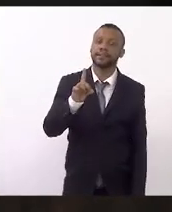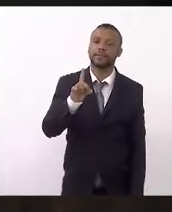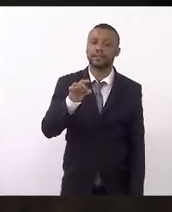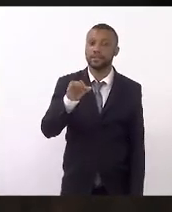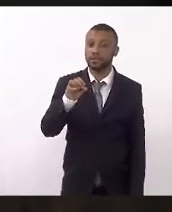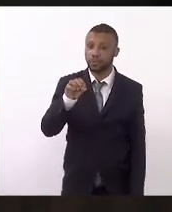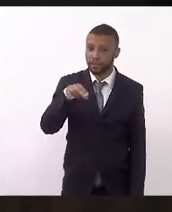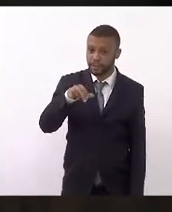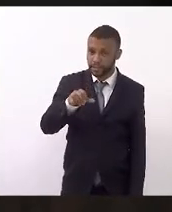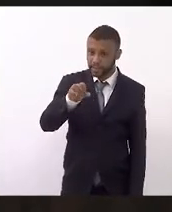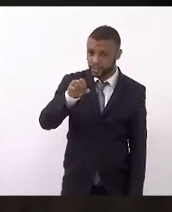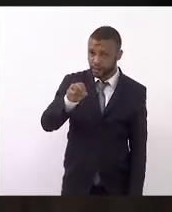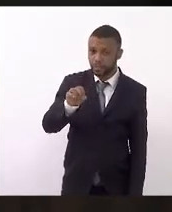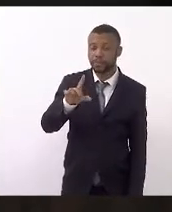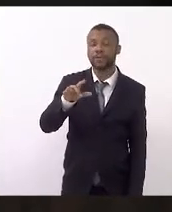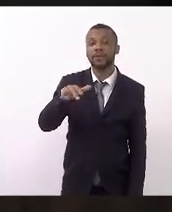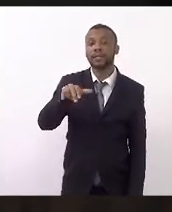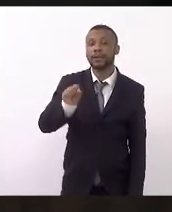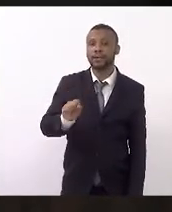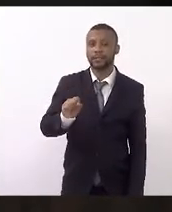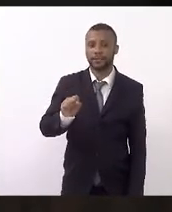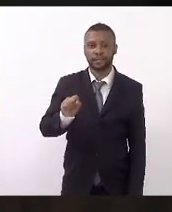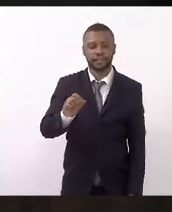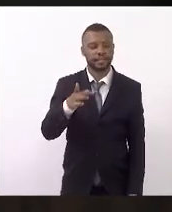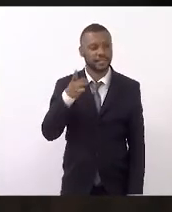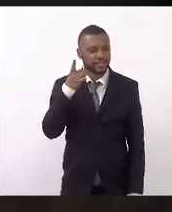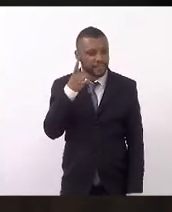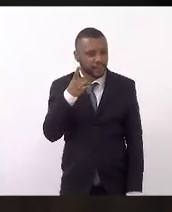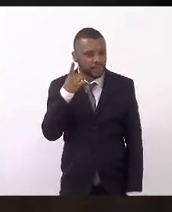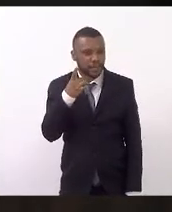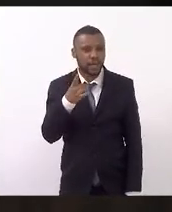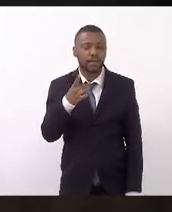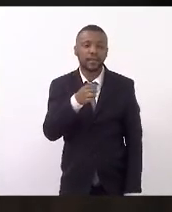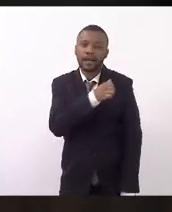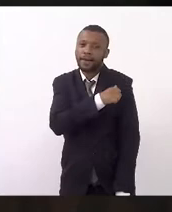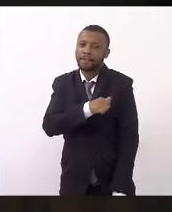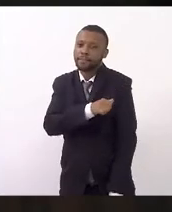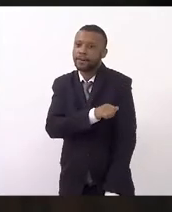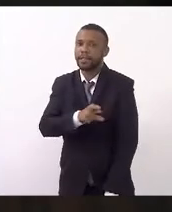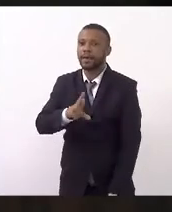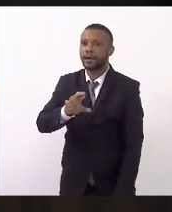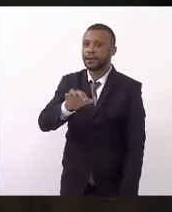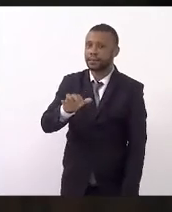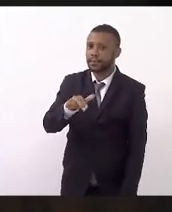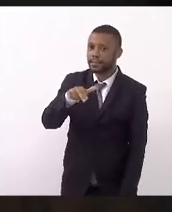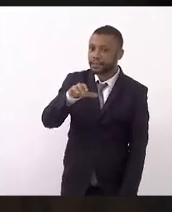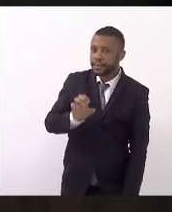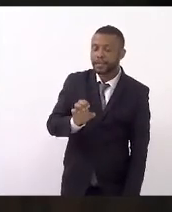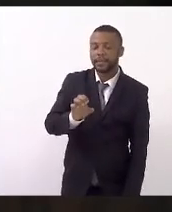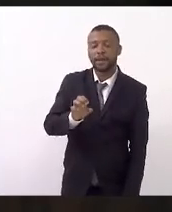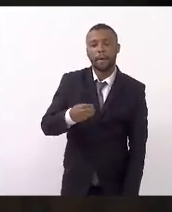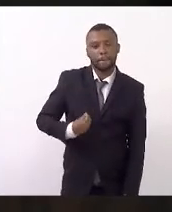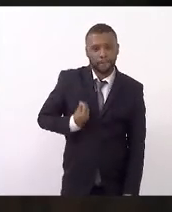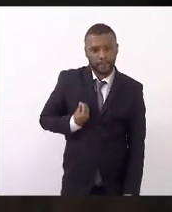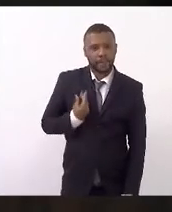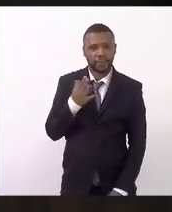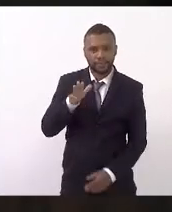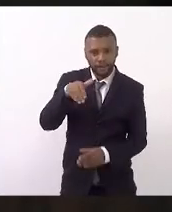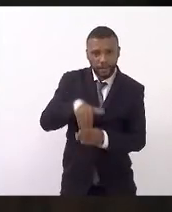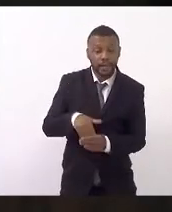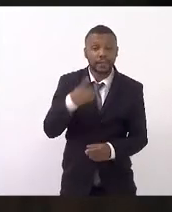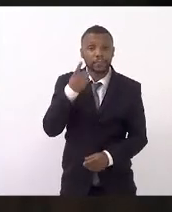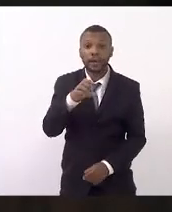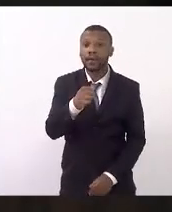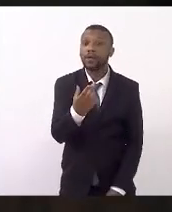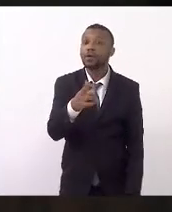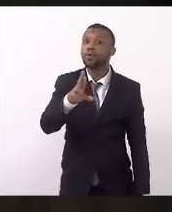Dionísio Lins, deputado Dionísio Lins, deputada enfermeira Rejane, deputada enfermeira Rejane presente vai votar, deputado Eurico